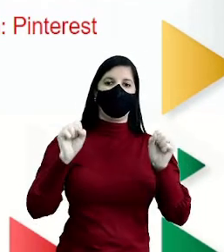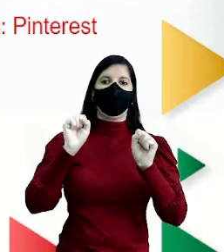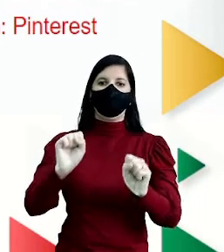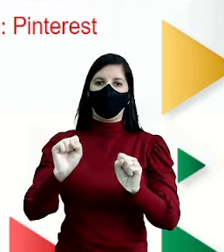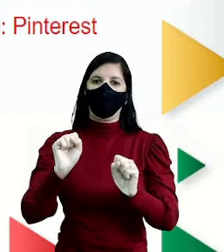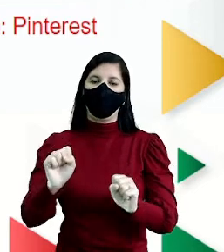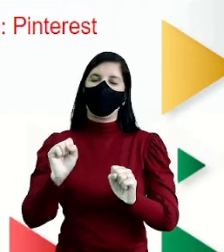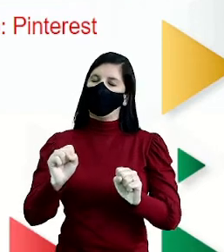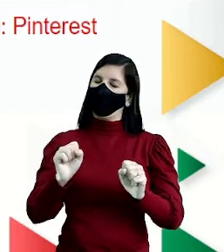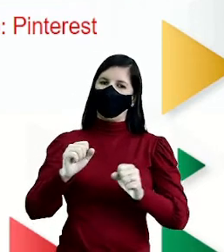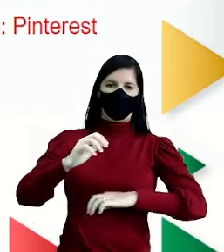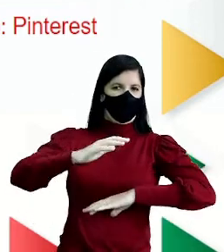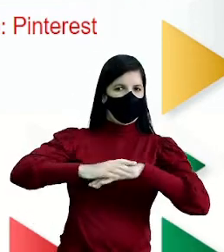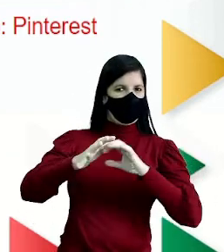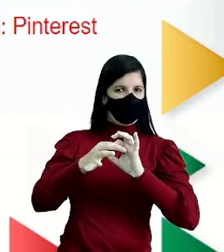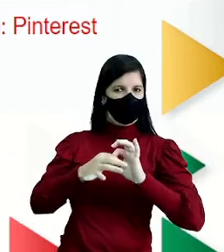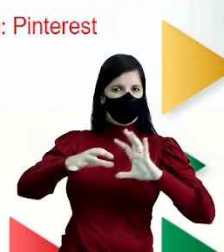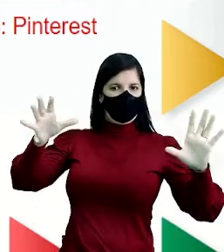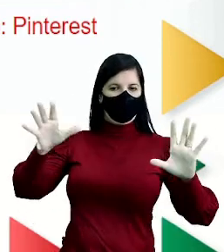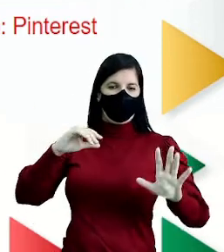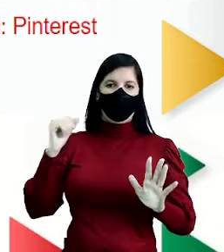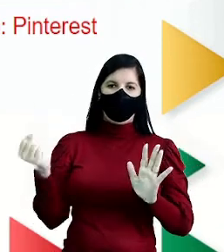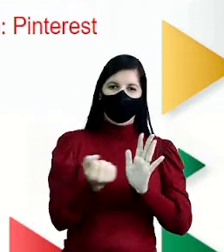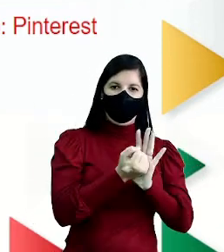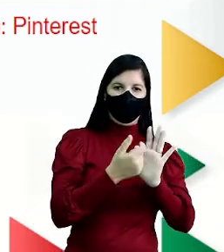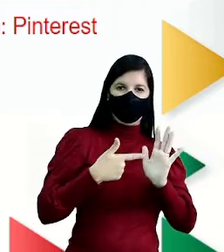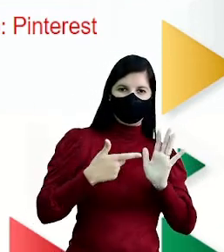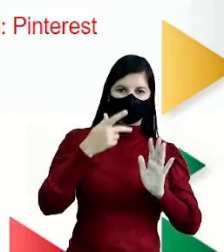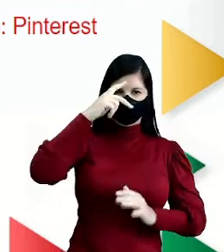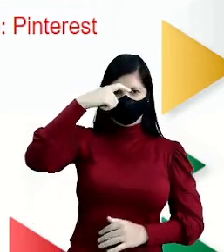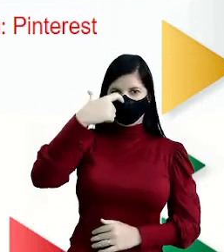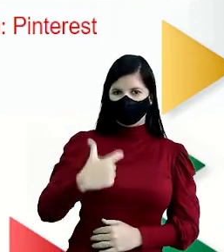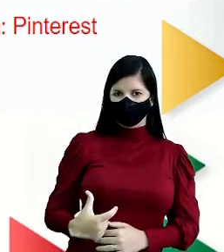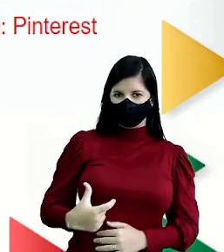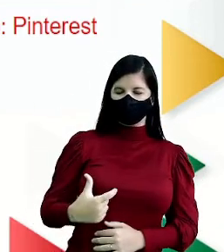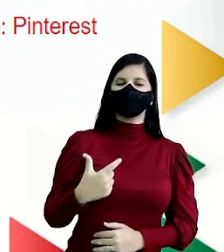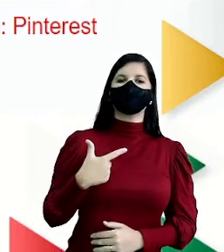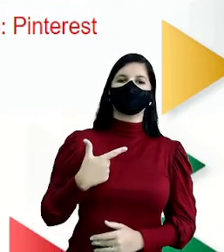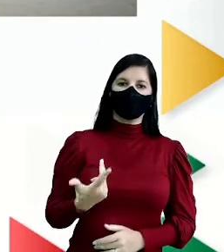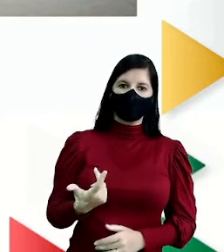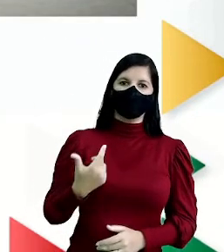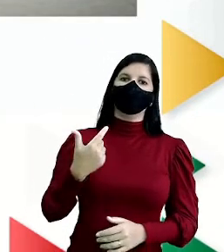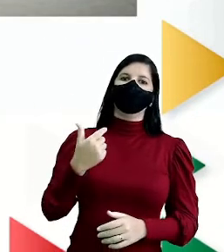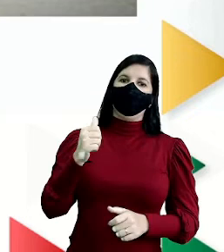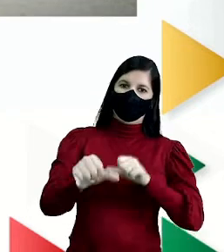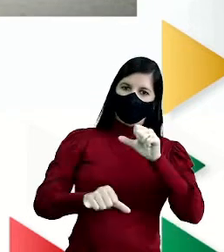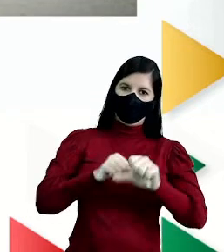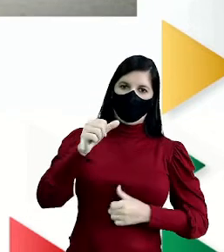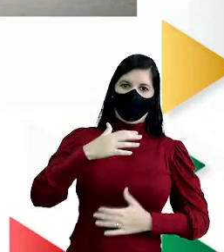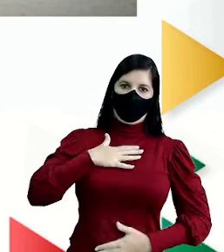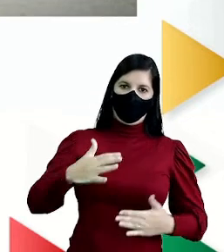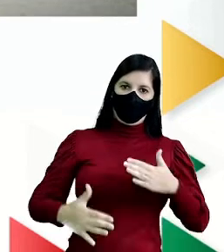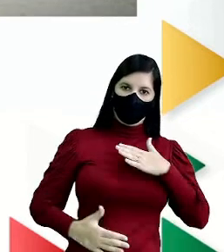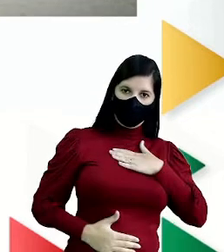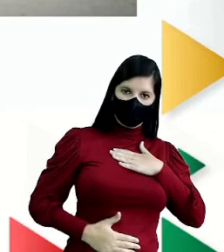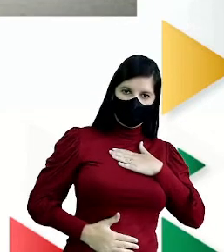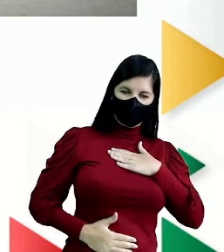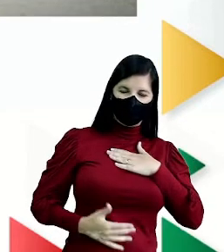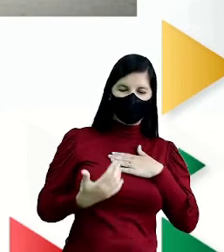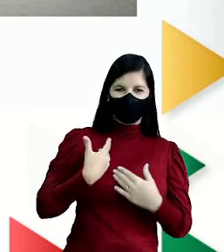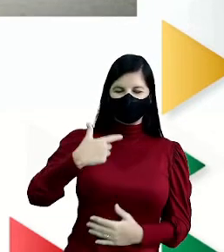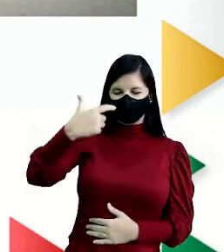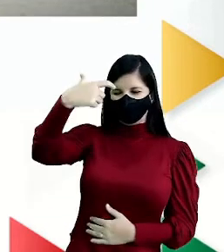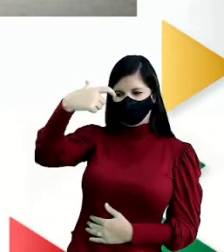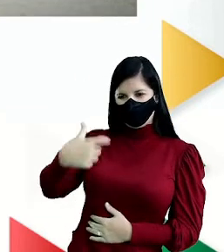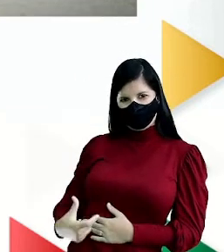nosso corpo, imprimimos nossa marca pessoal nele e assim deixamos de ter um corpo e passamos a ser nosso